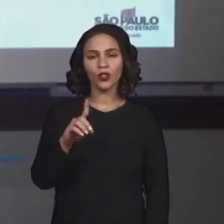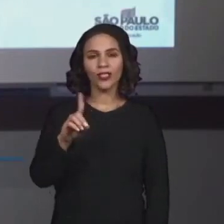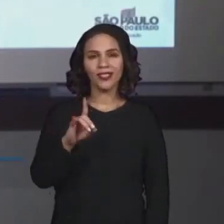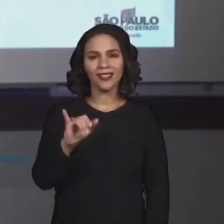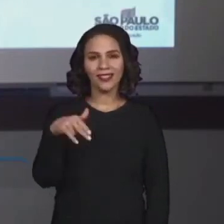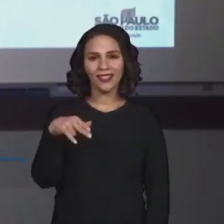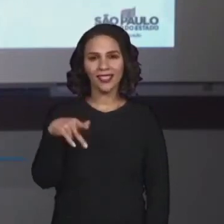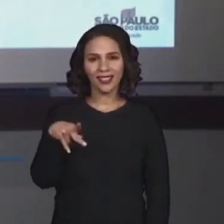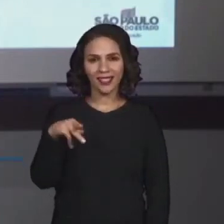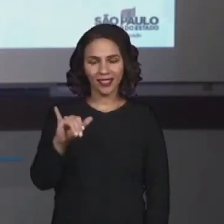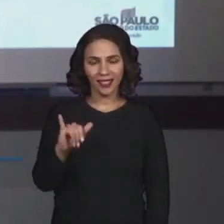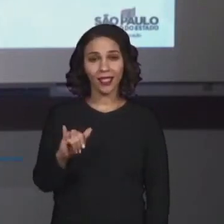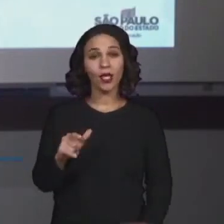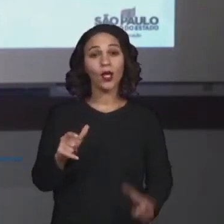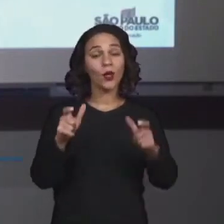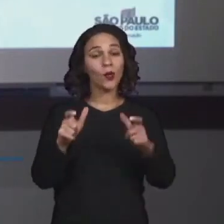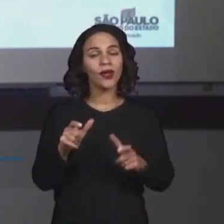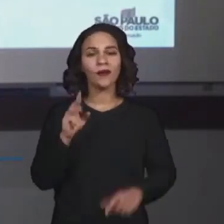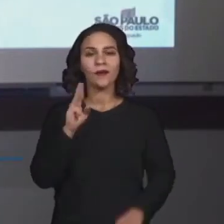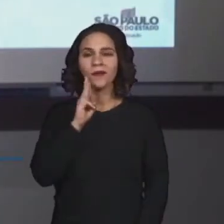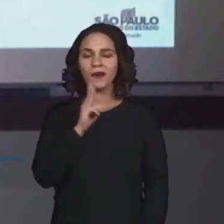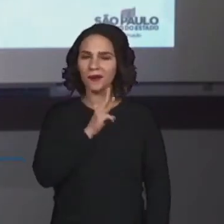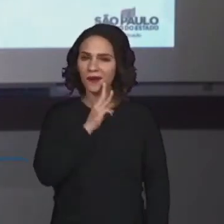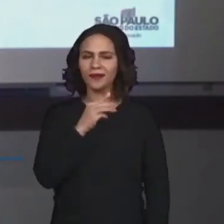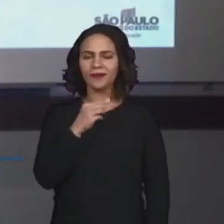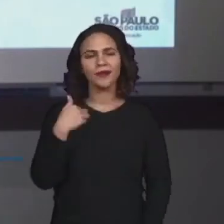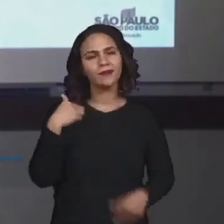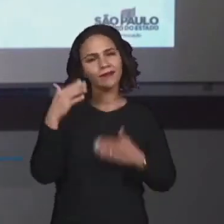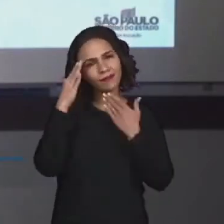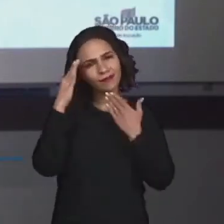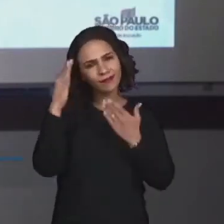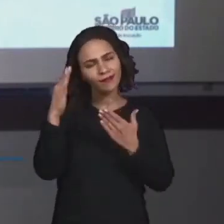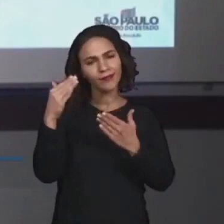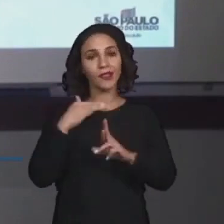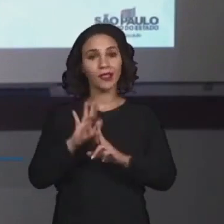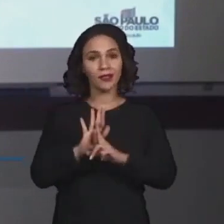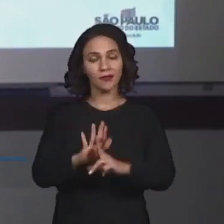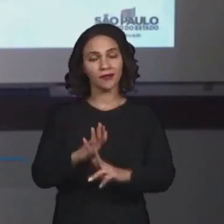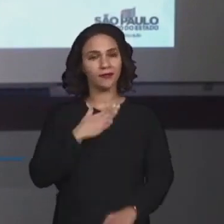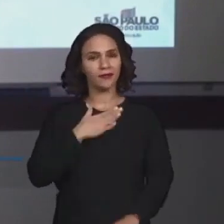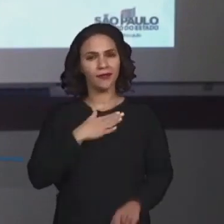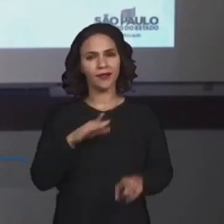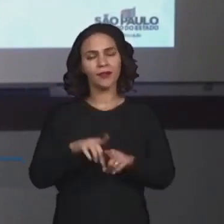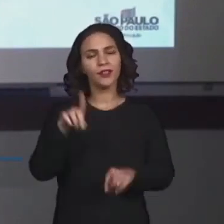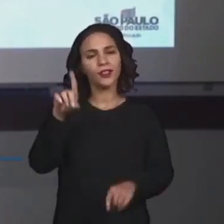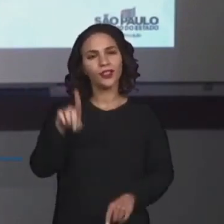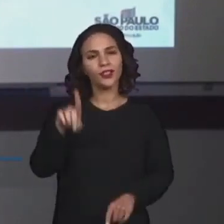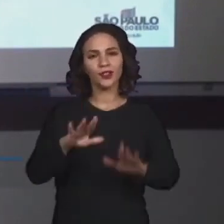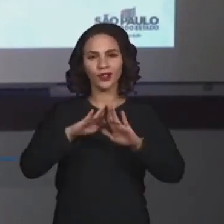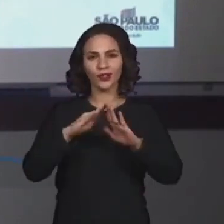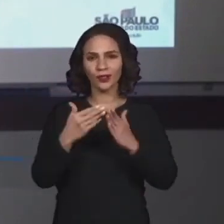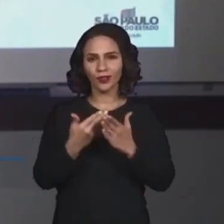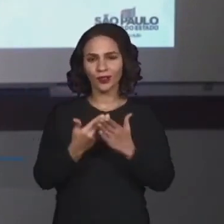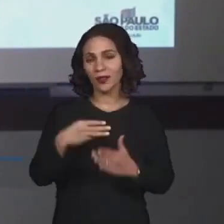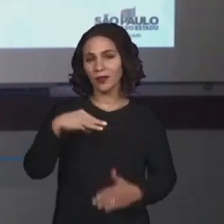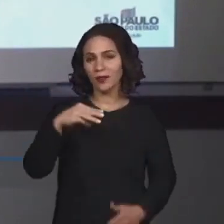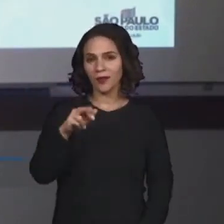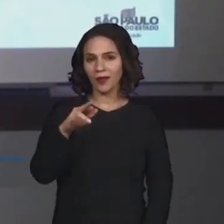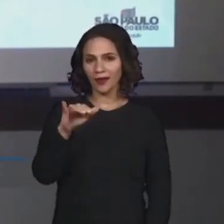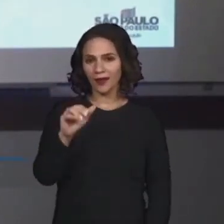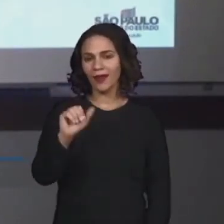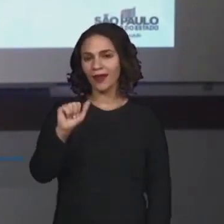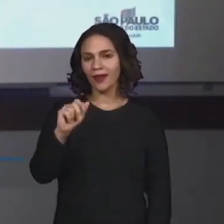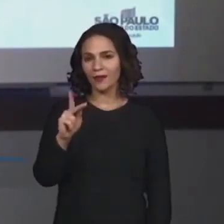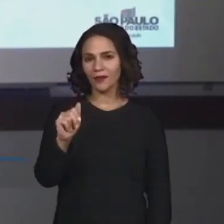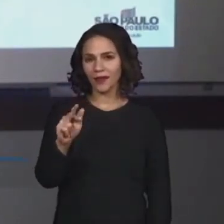região Mauá. Quero agradecer em meu nome, em nome da diretora da nossa escola, Dona Maria Aparecida